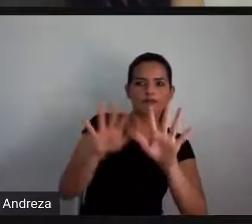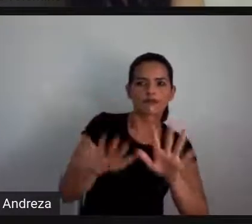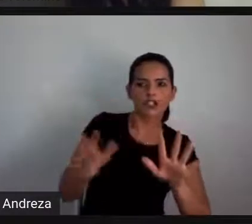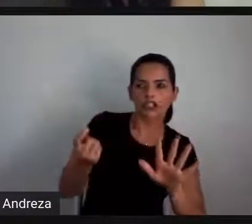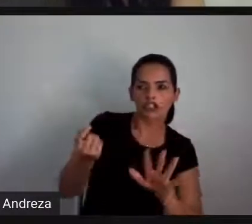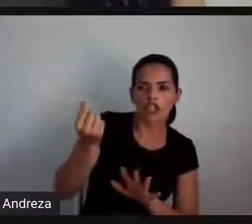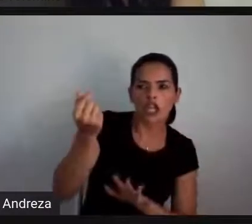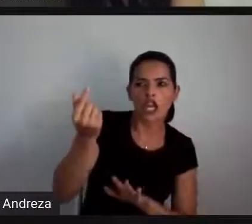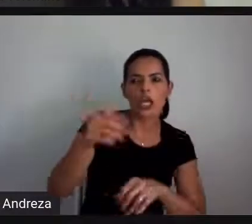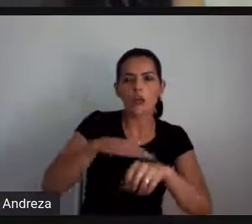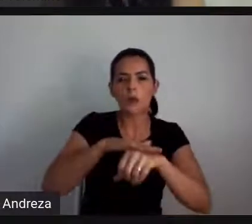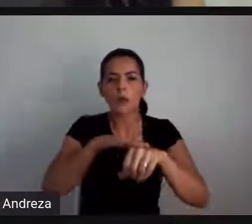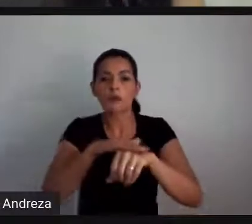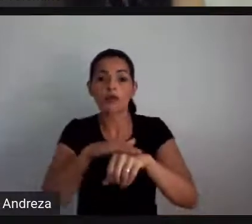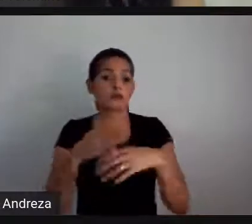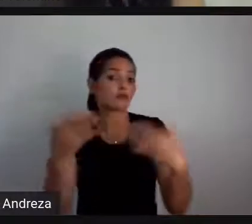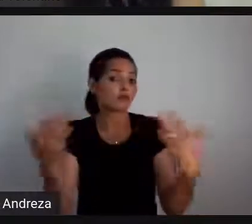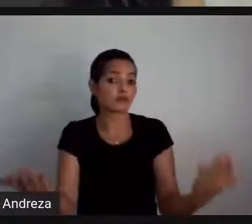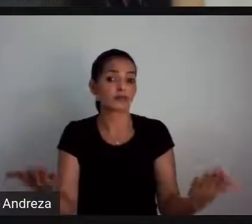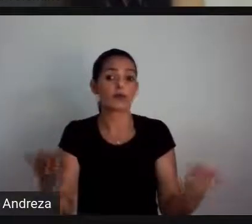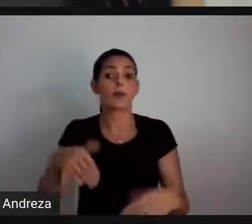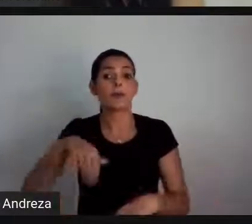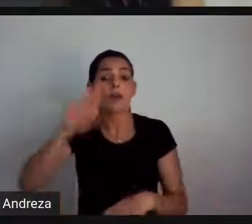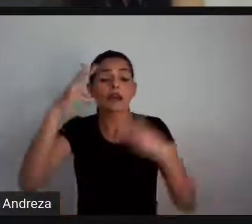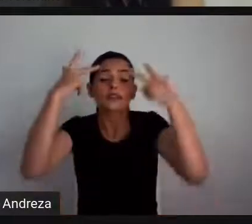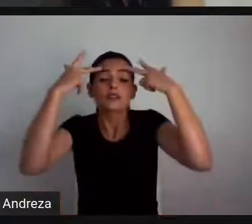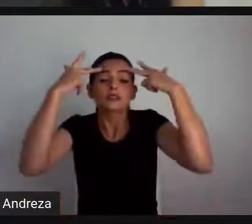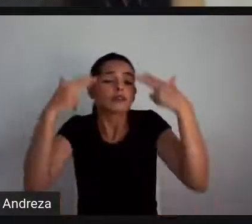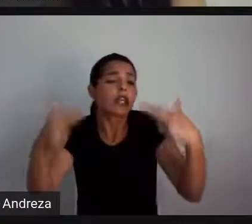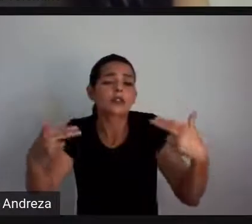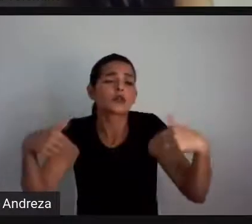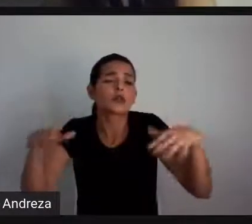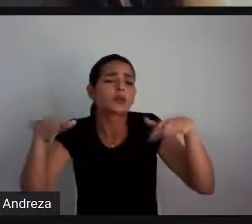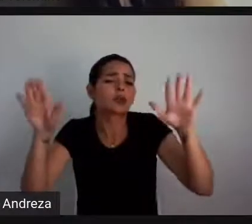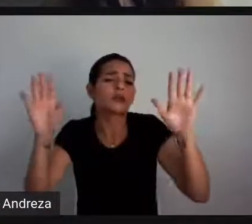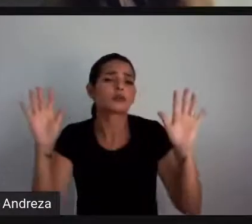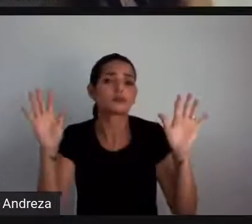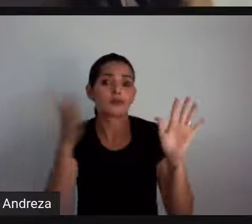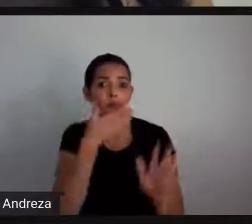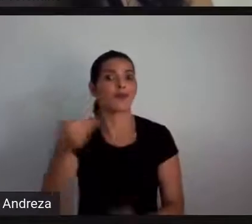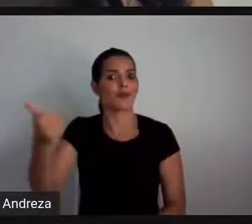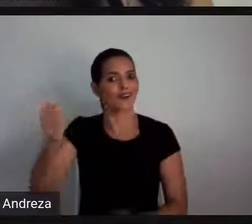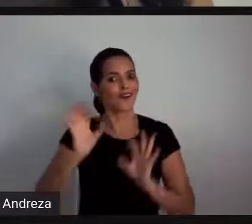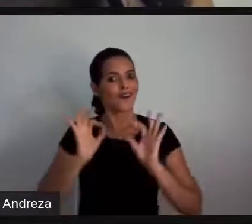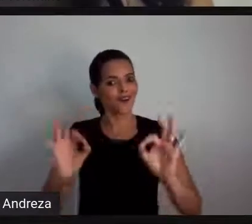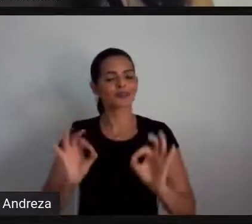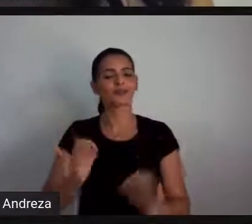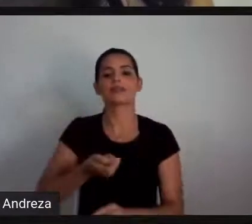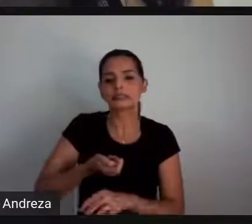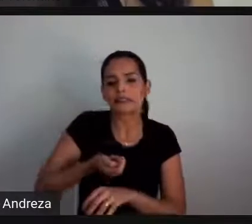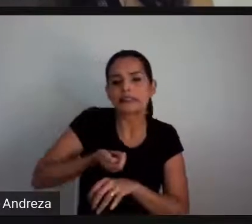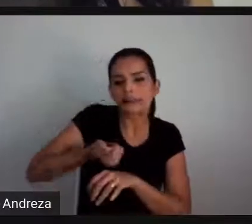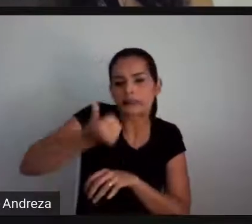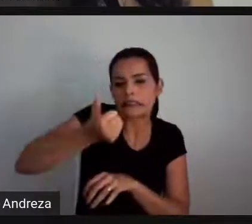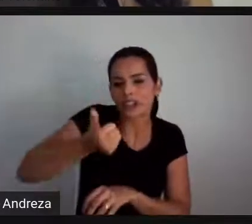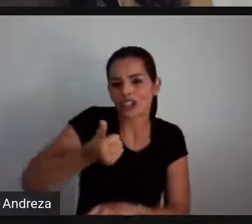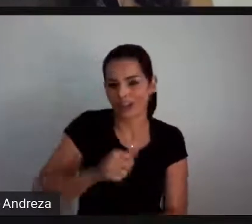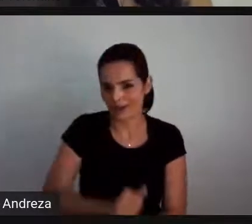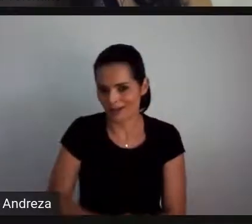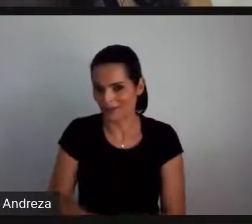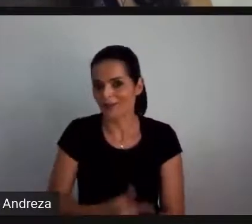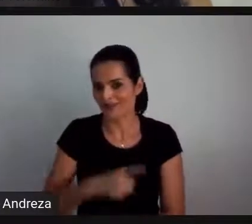da conversa e do dinheiro. Então, quanto mais natural, melhor. E aí tem essa dica, né? Tem uma dica que eu acho